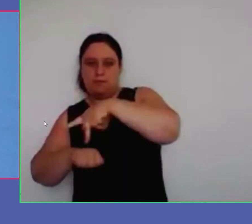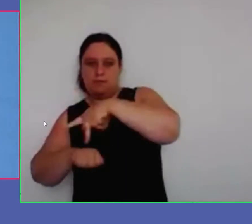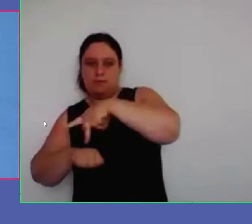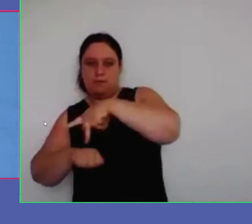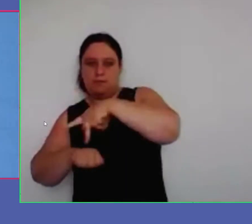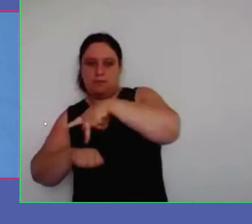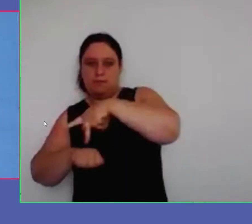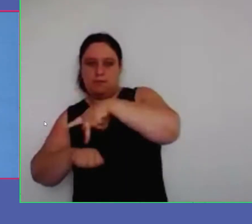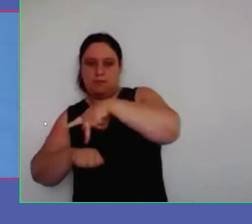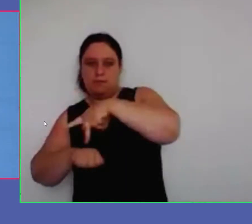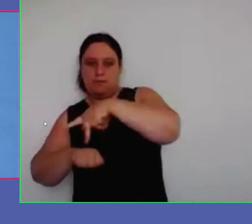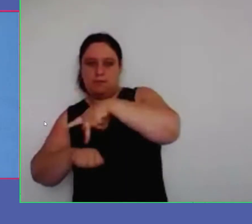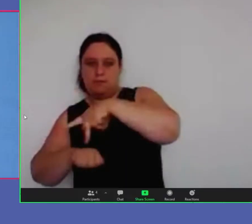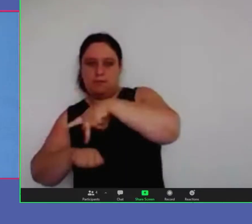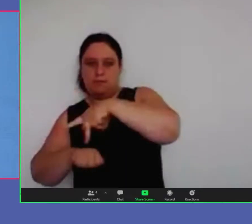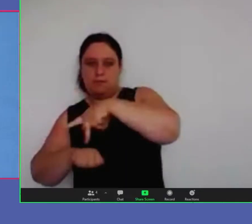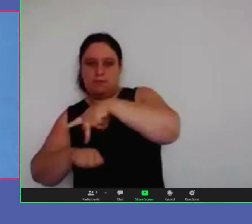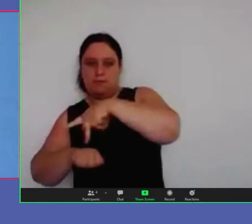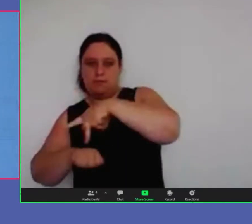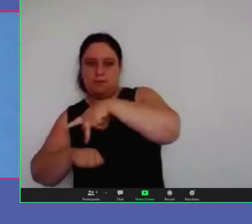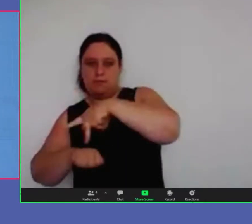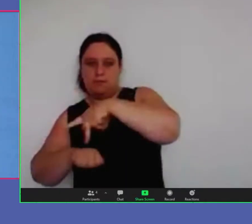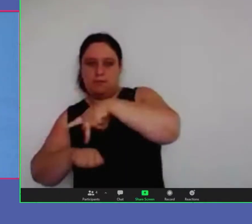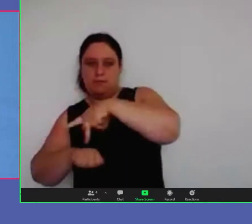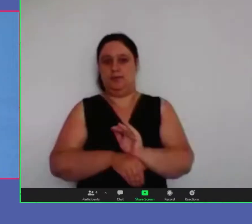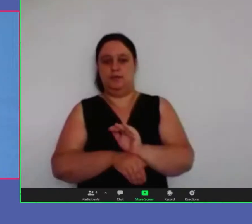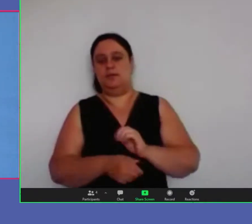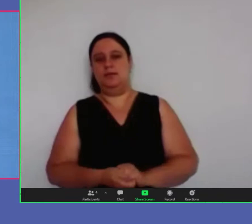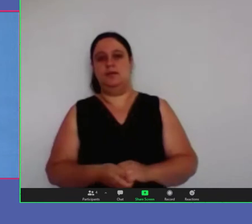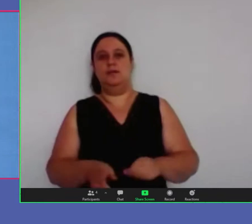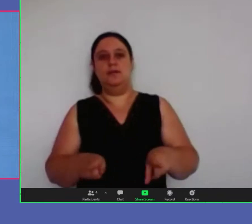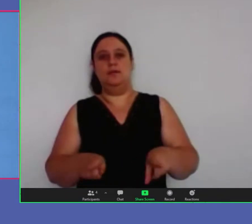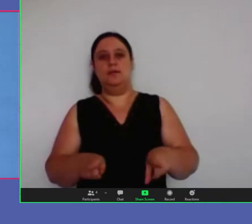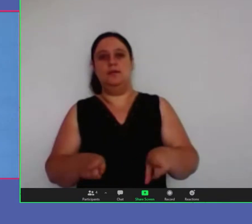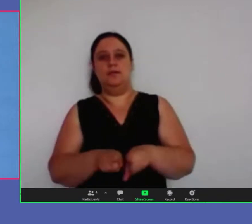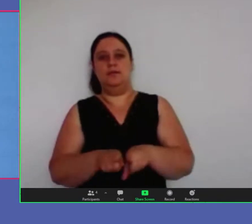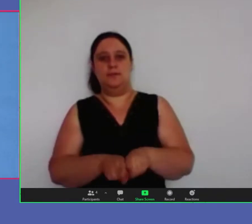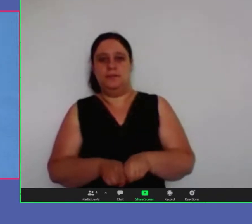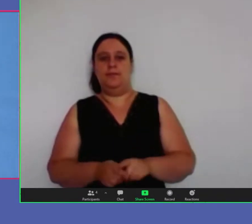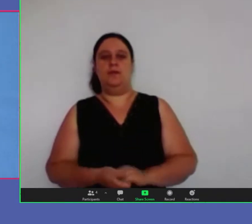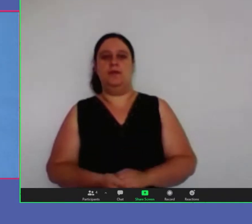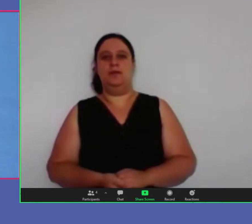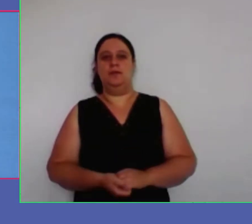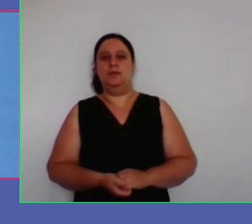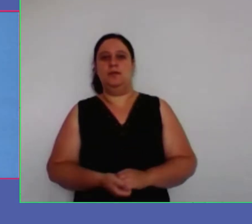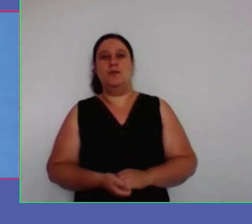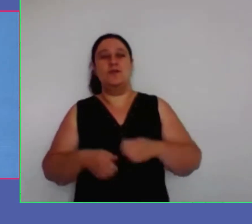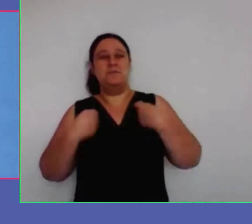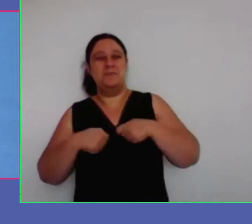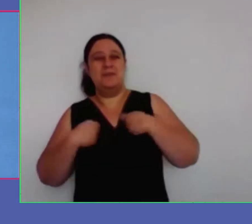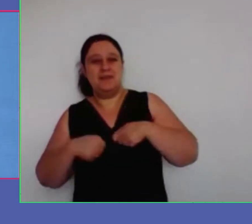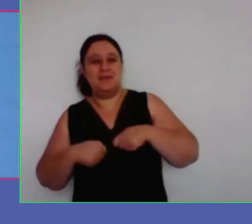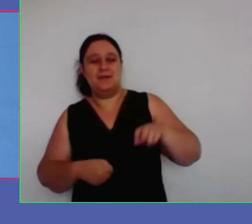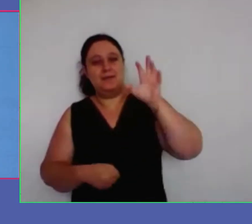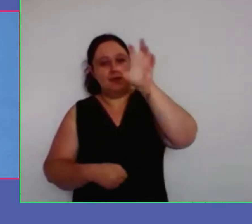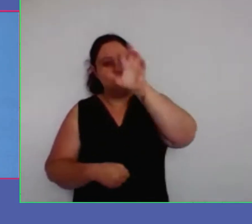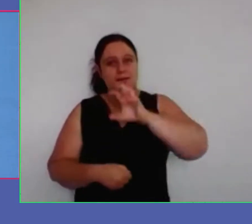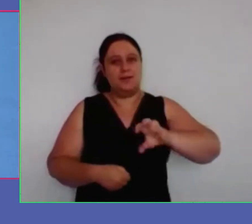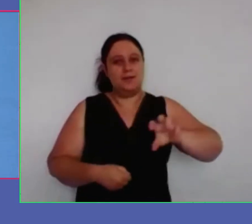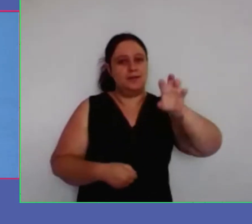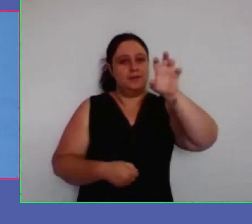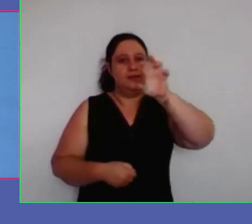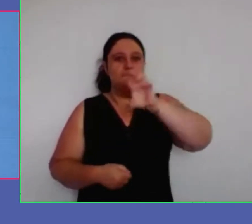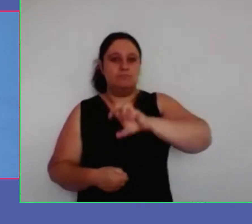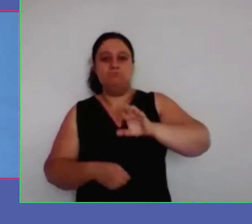Estância Árvore da Vida, e também as suas necessidades regionais do Senhor. Vocês devem